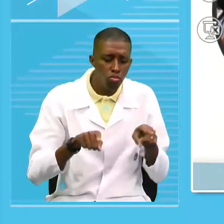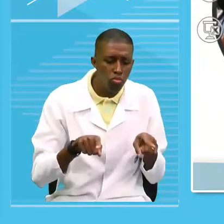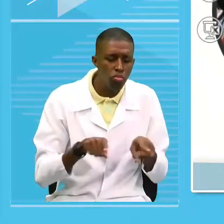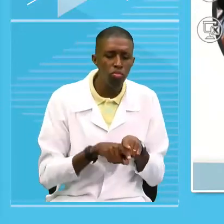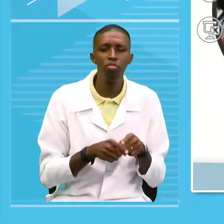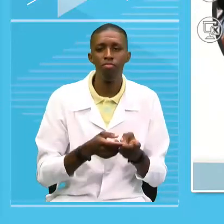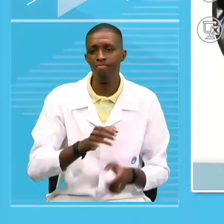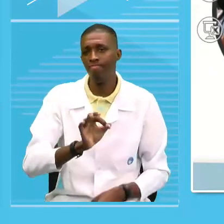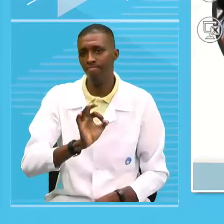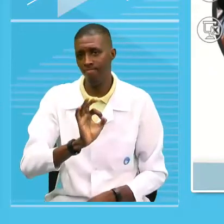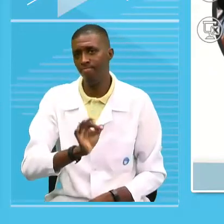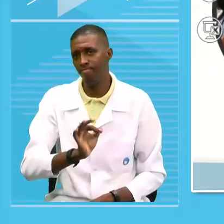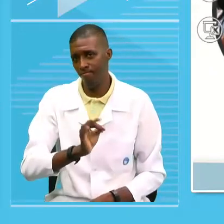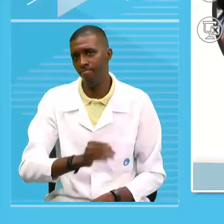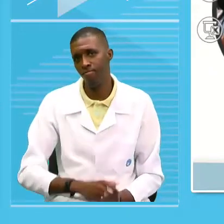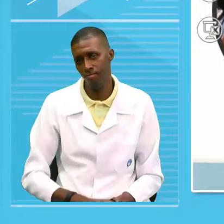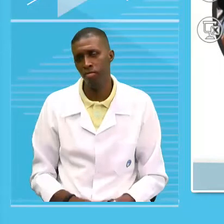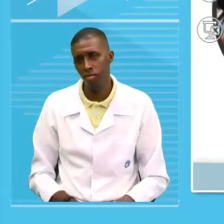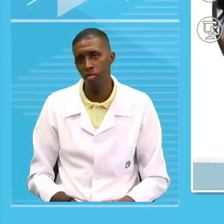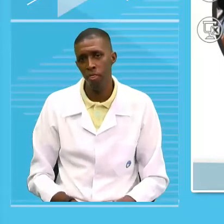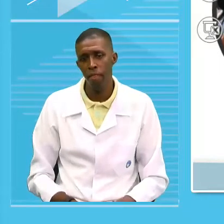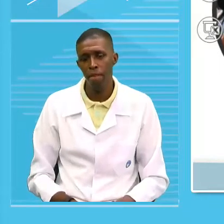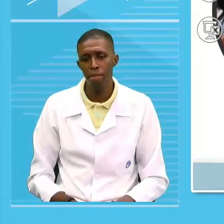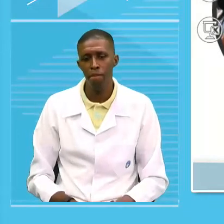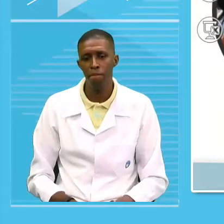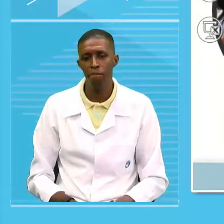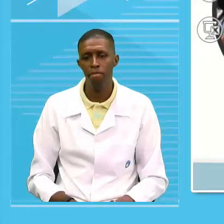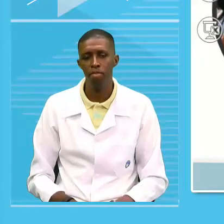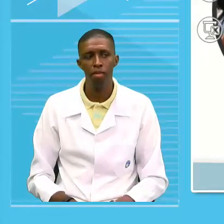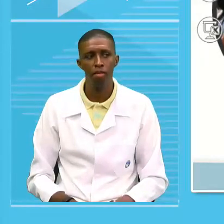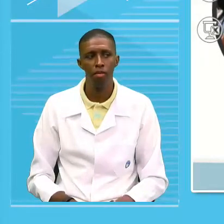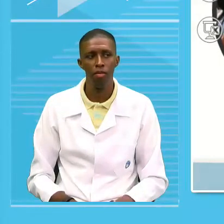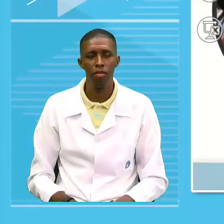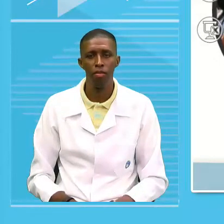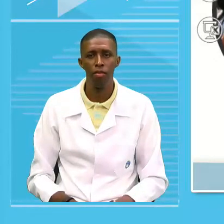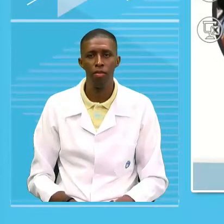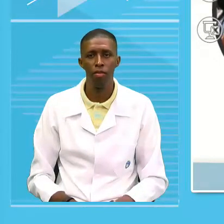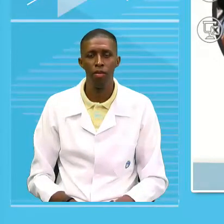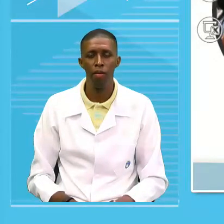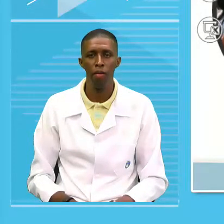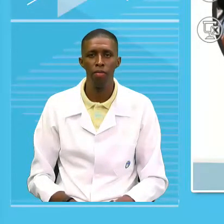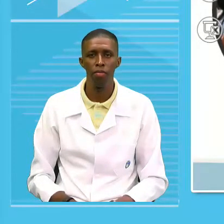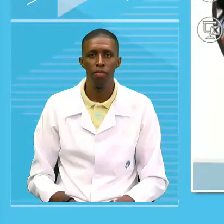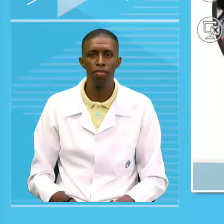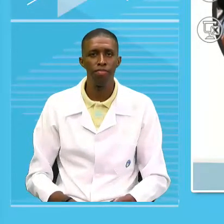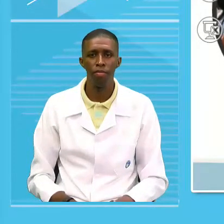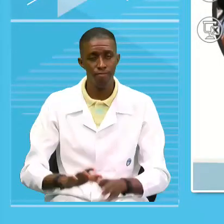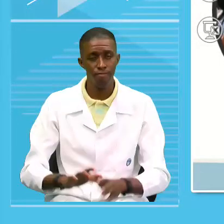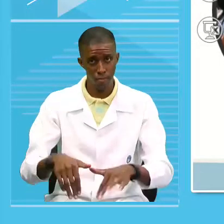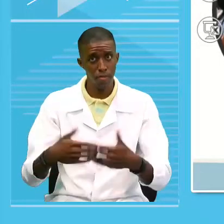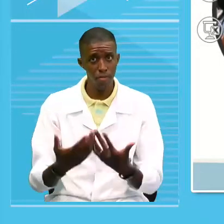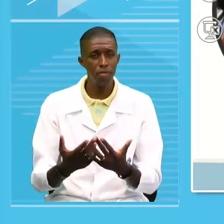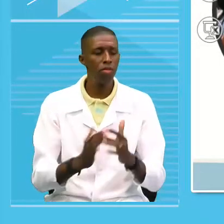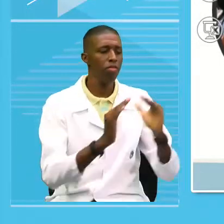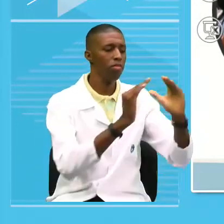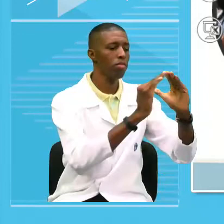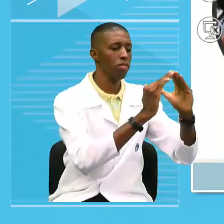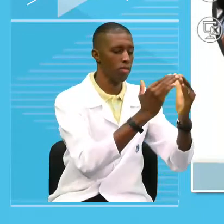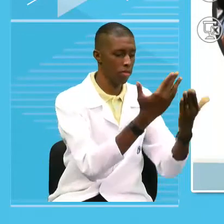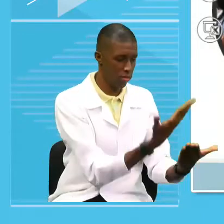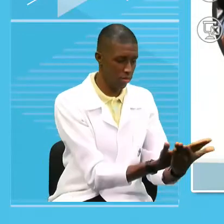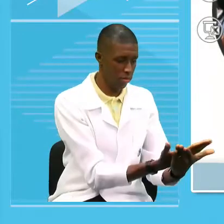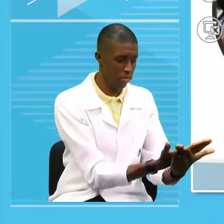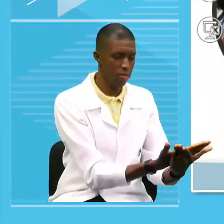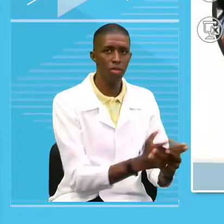Ok então é muito dentro da escola é realmente a descoberta do outro na escola